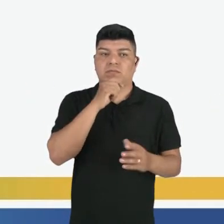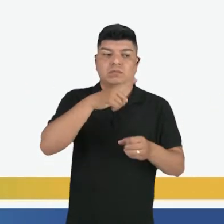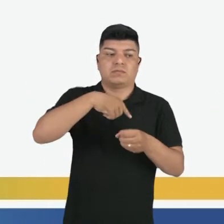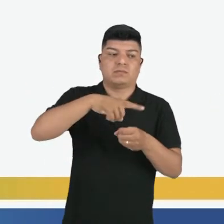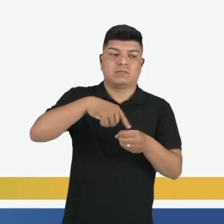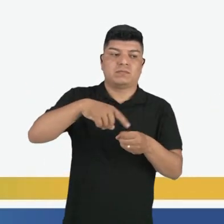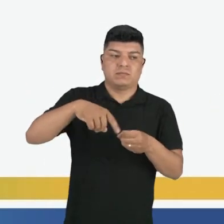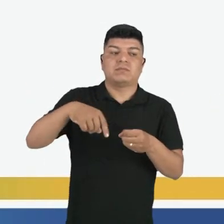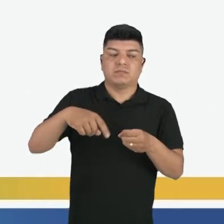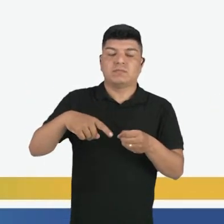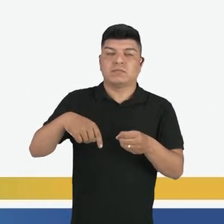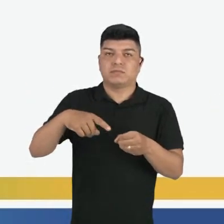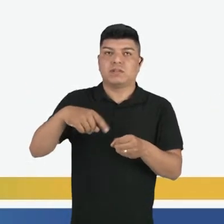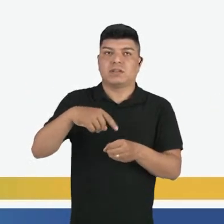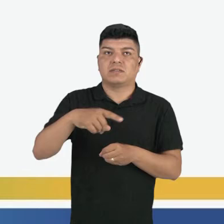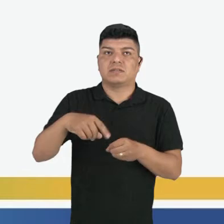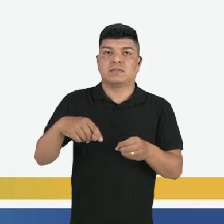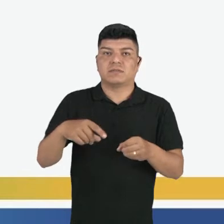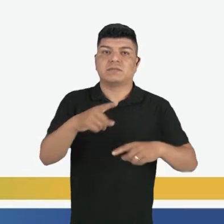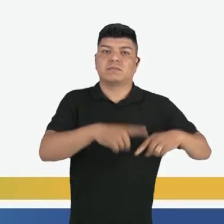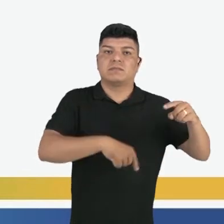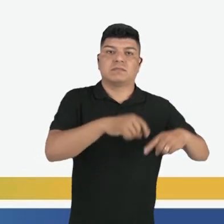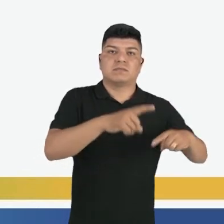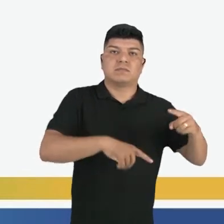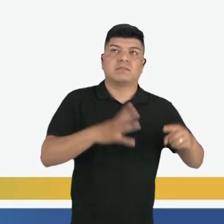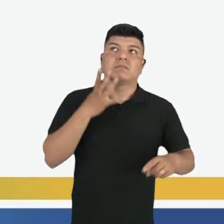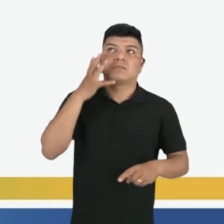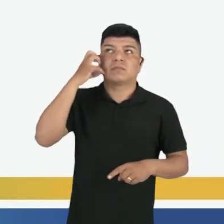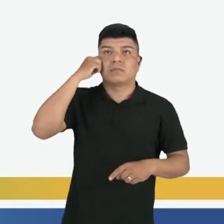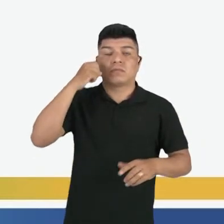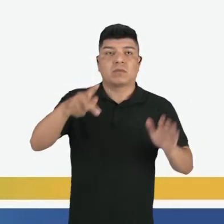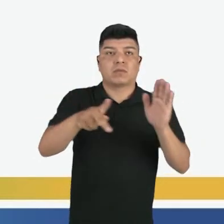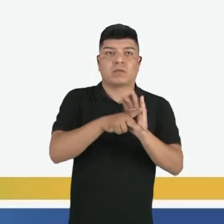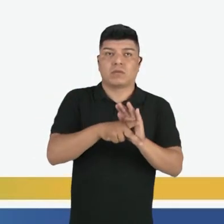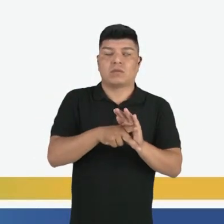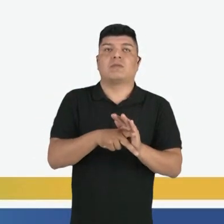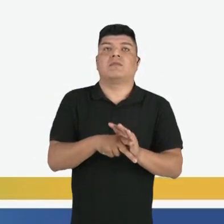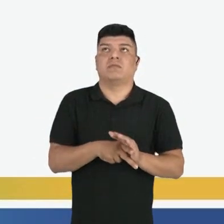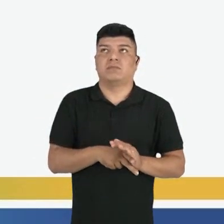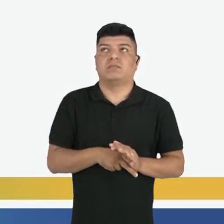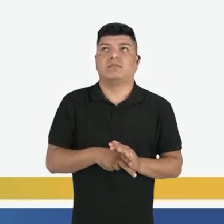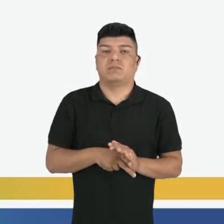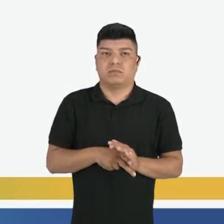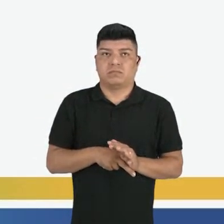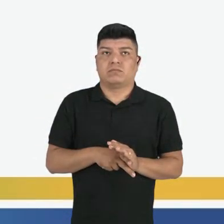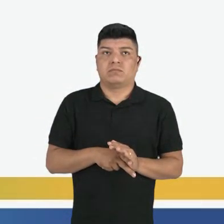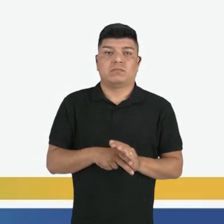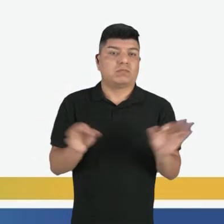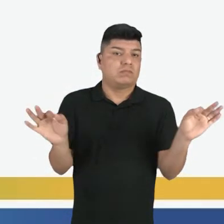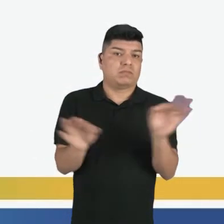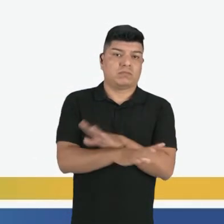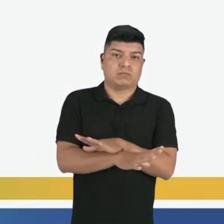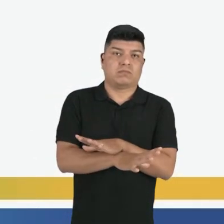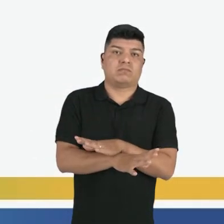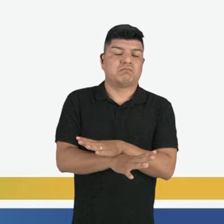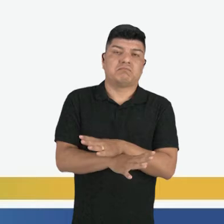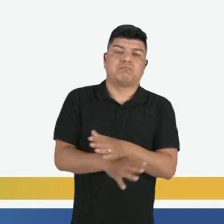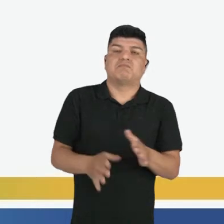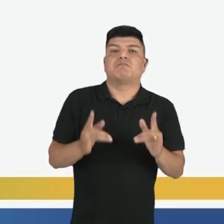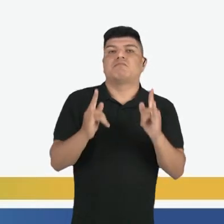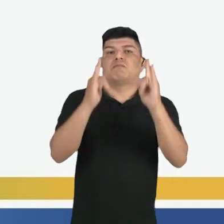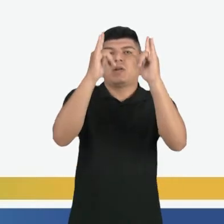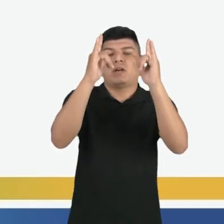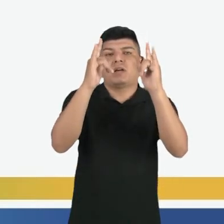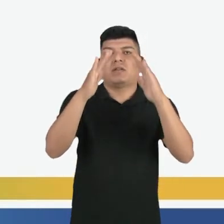Então isso pertence a um patrimônio material, ou seja, algo concreto que está ali pronto, um edifício, uma